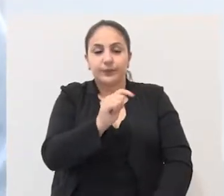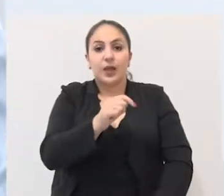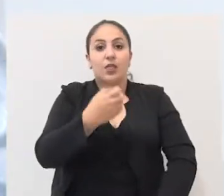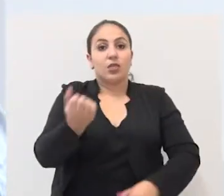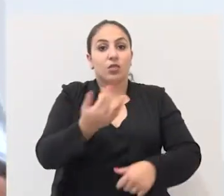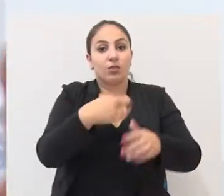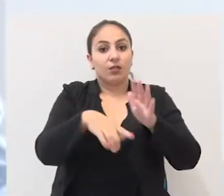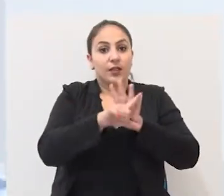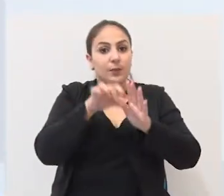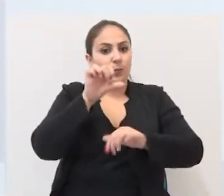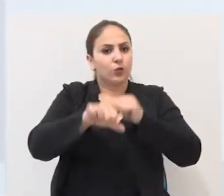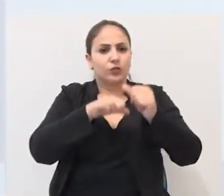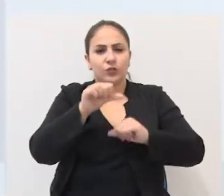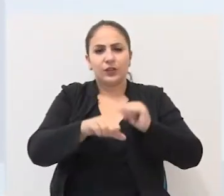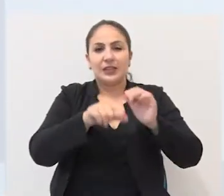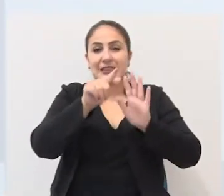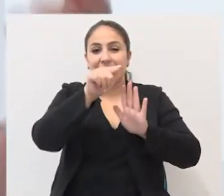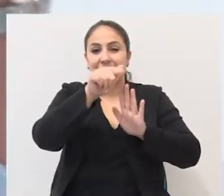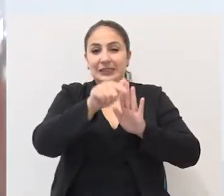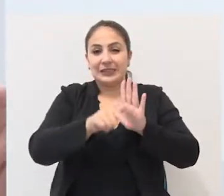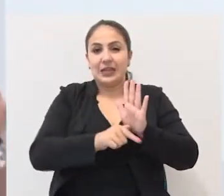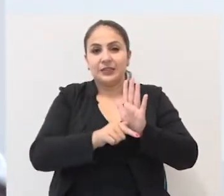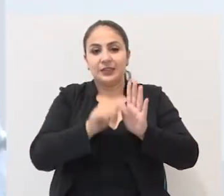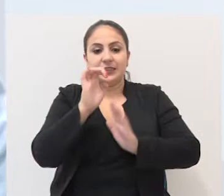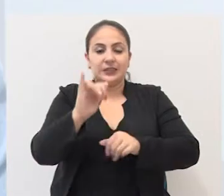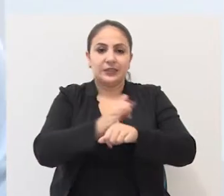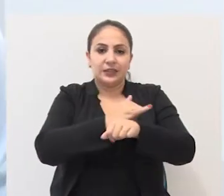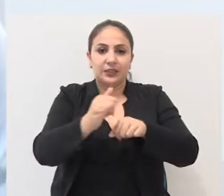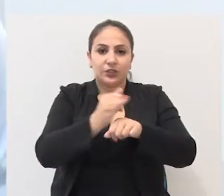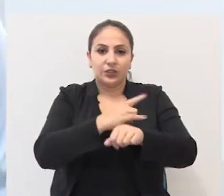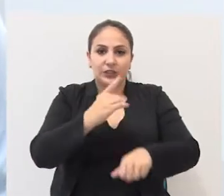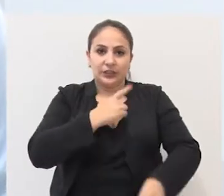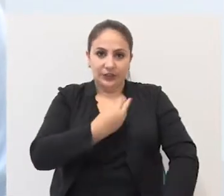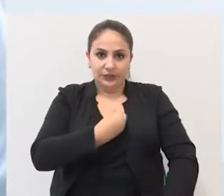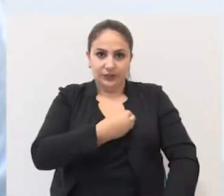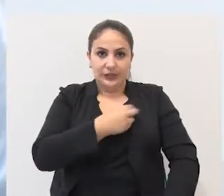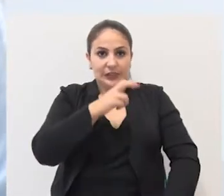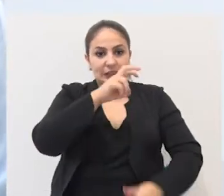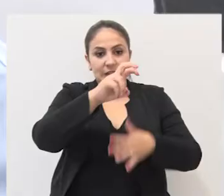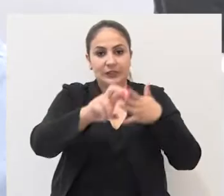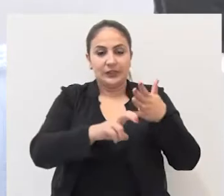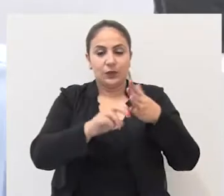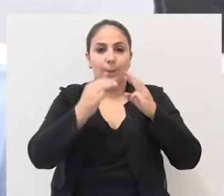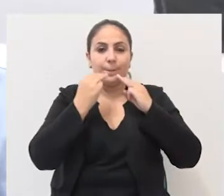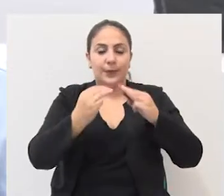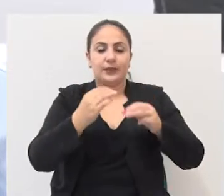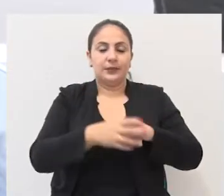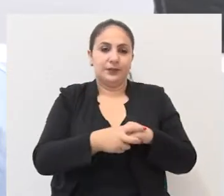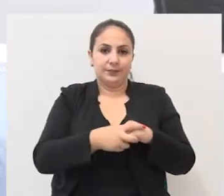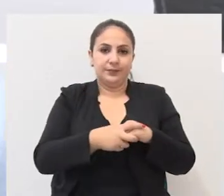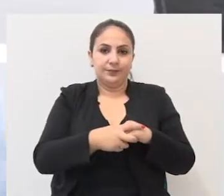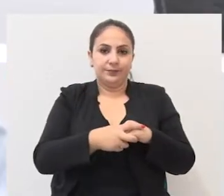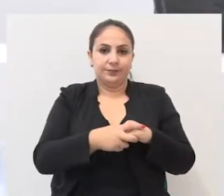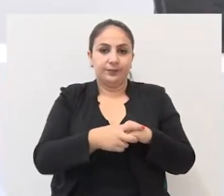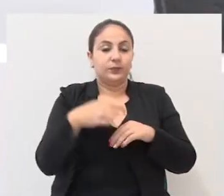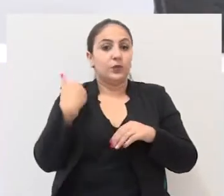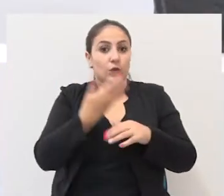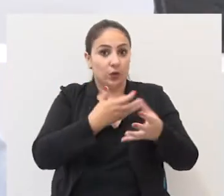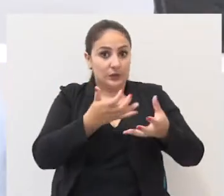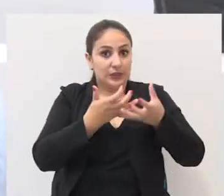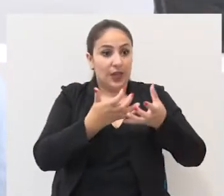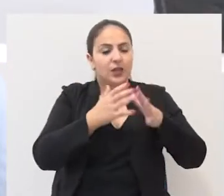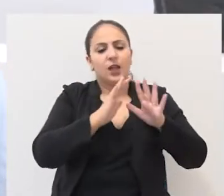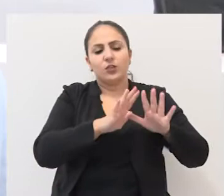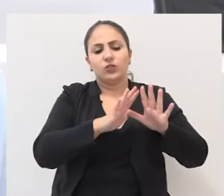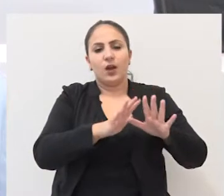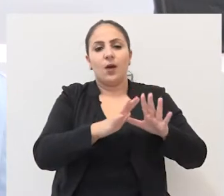lei modifica ao todo 7 estratégias que estão presentes em 5 metas. Na verdade, o que a gente quer fazer é deixar o Plano